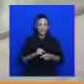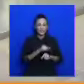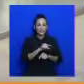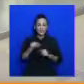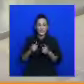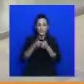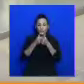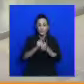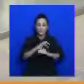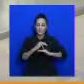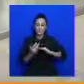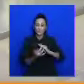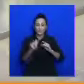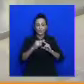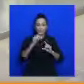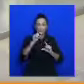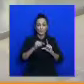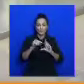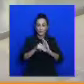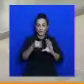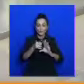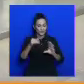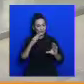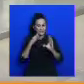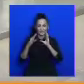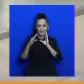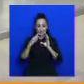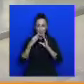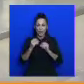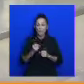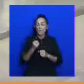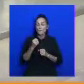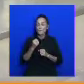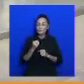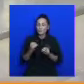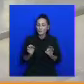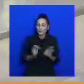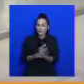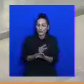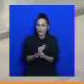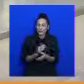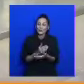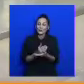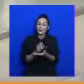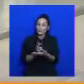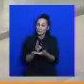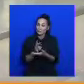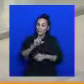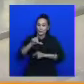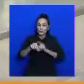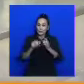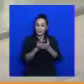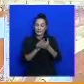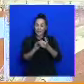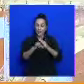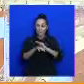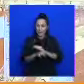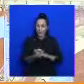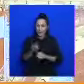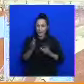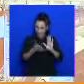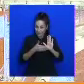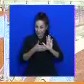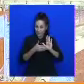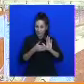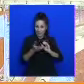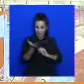no YouTube e no Facebook. Bem-vinda, Tainara. Tudo pronto? Passaremos então ao sorteio da Lotomania. Apostas